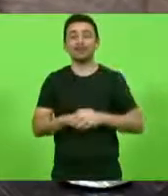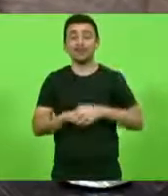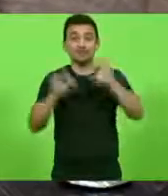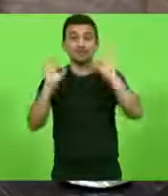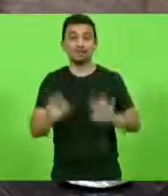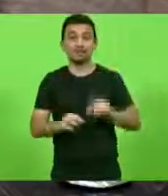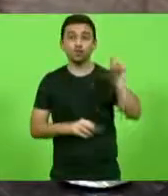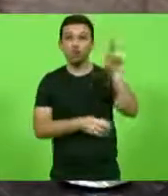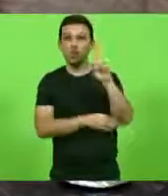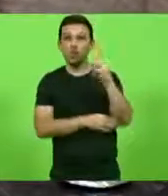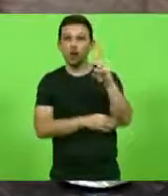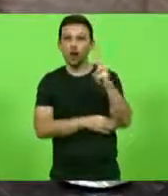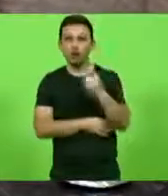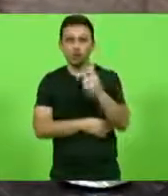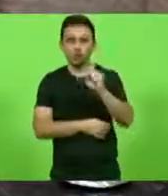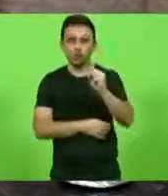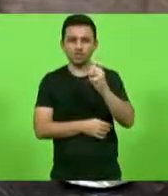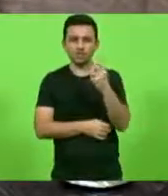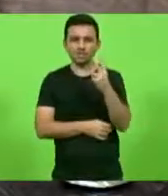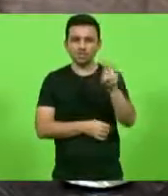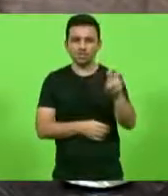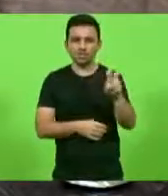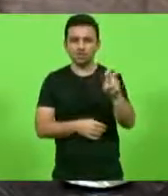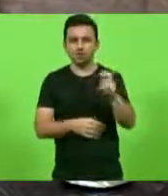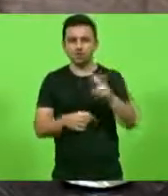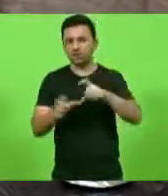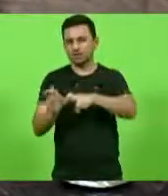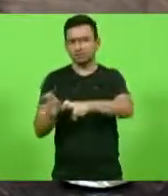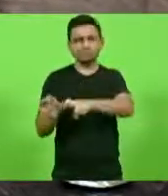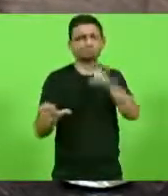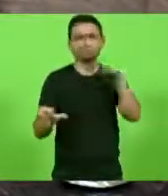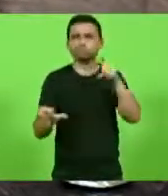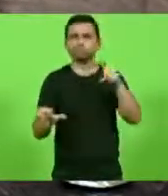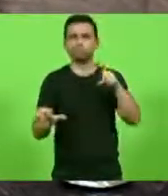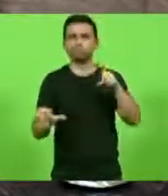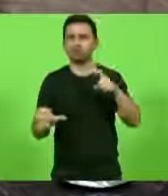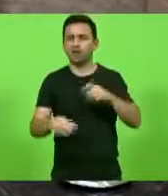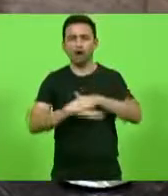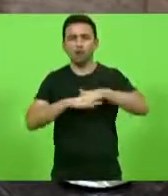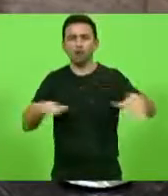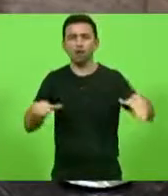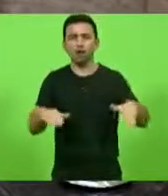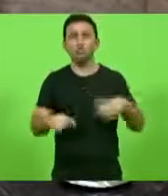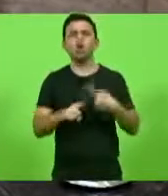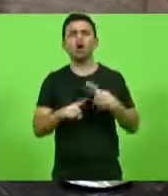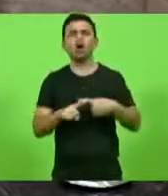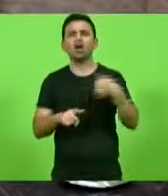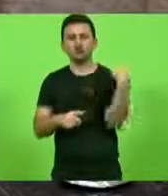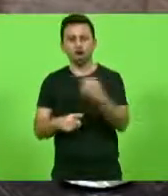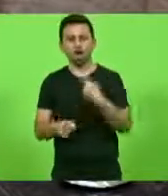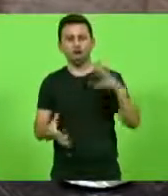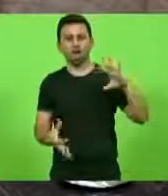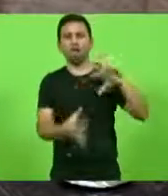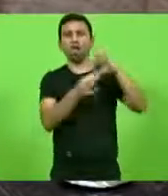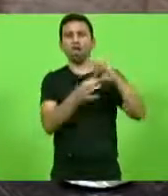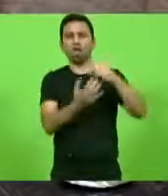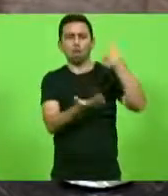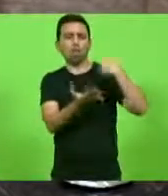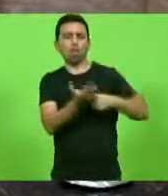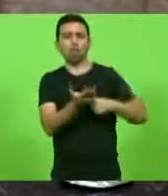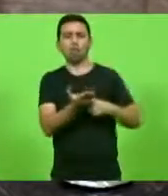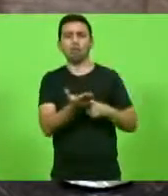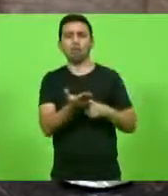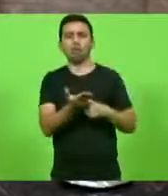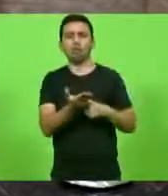que em 1825 saiu e foi fazer a sua vida. Agora, por que a gente está fazendo parte desse pacto em que a gente é chamado